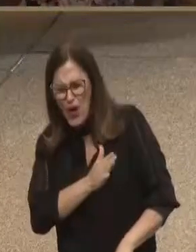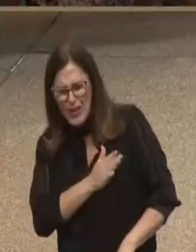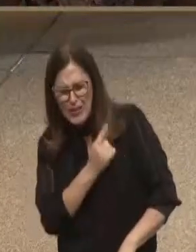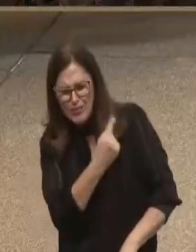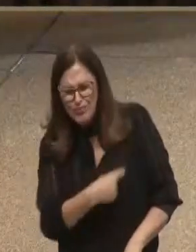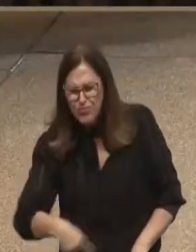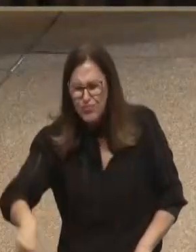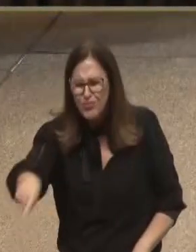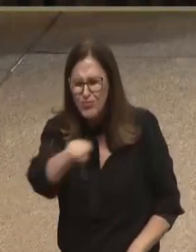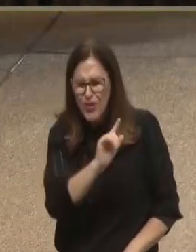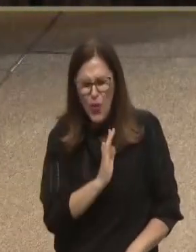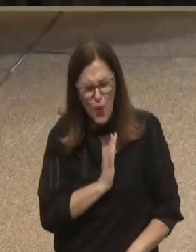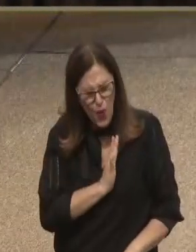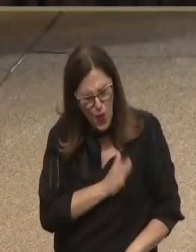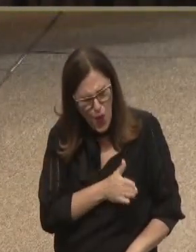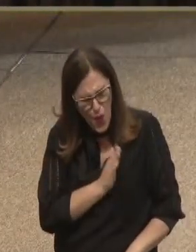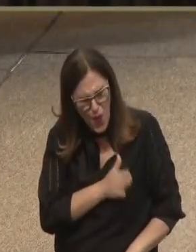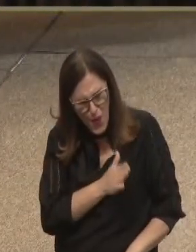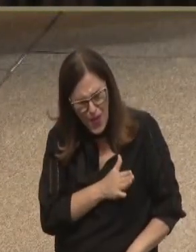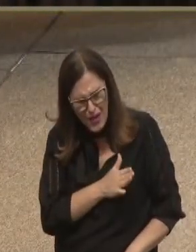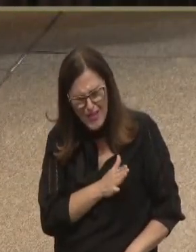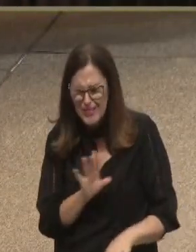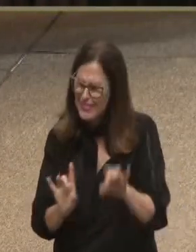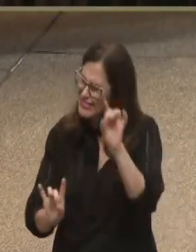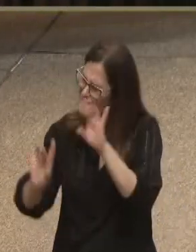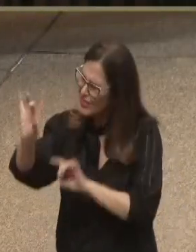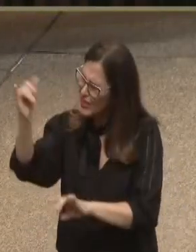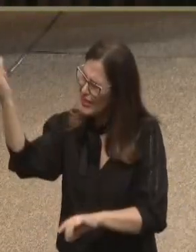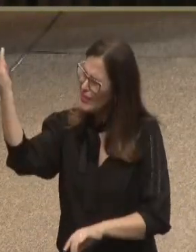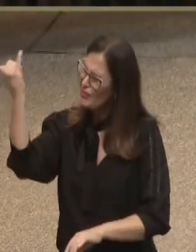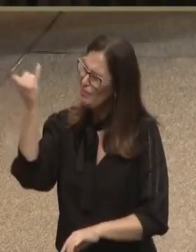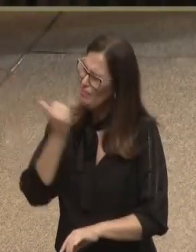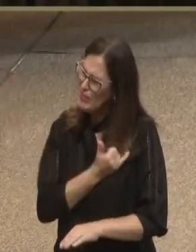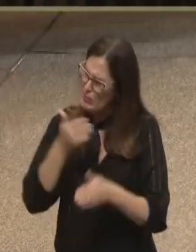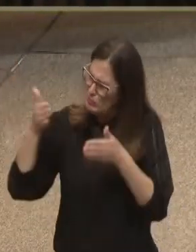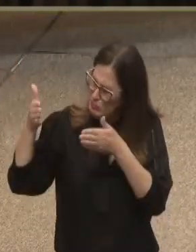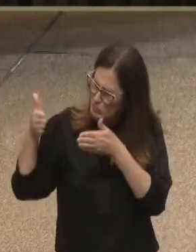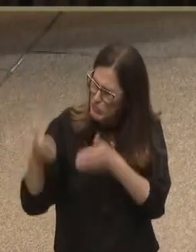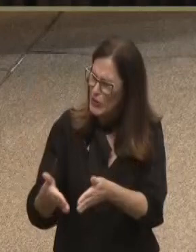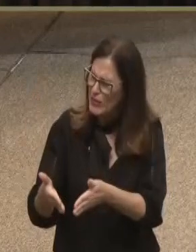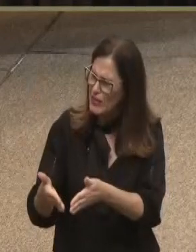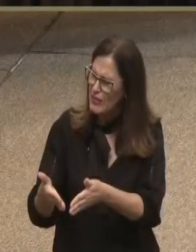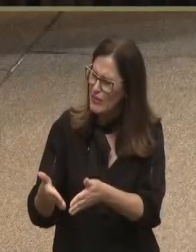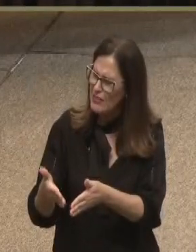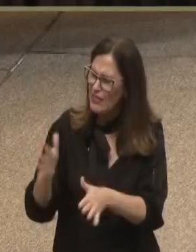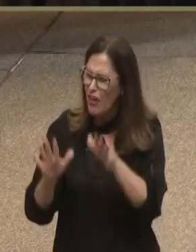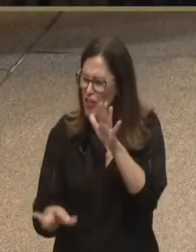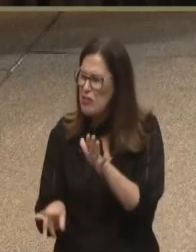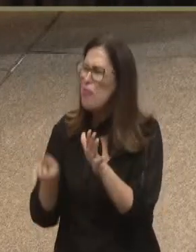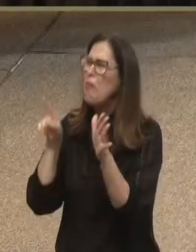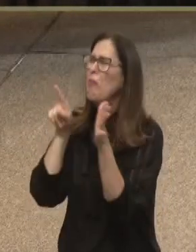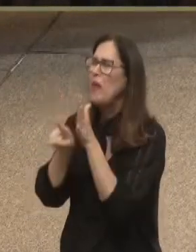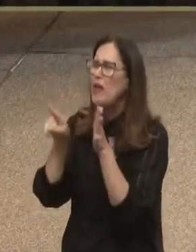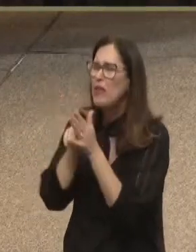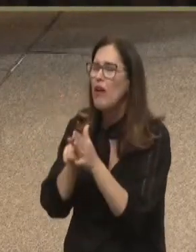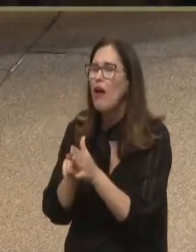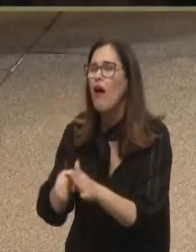ou a este coração, de uma forma muito específica, que talvez esteja questionando, Senhor, até